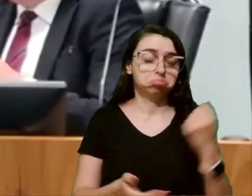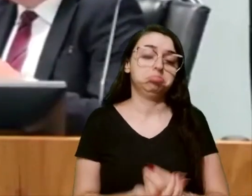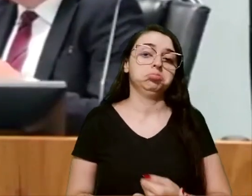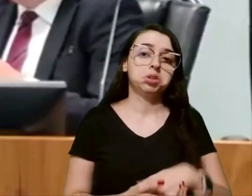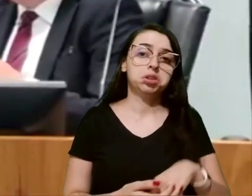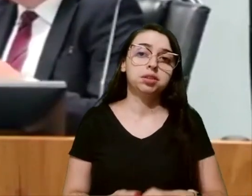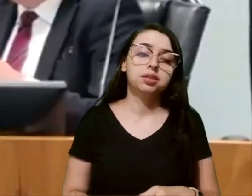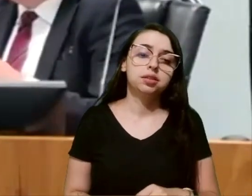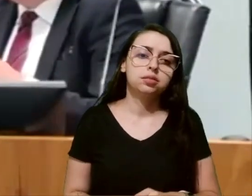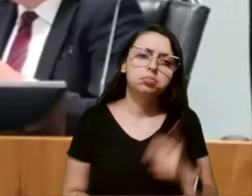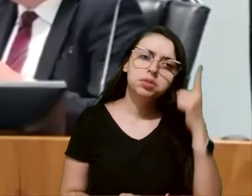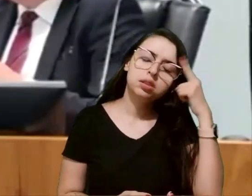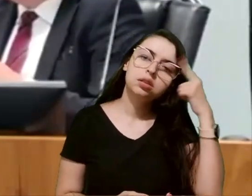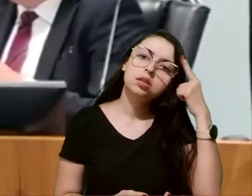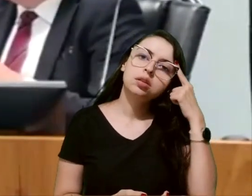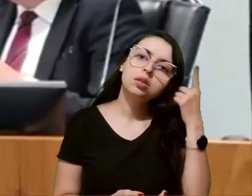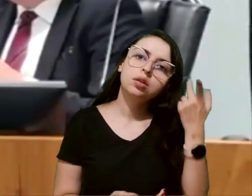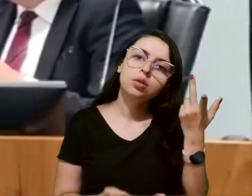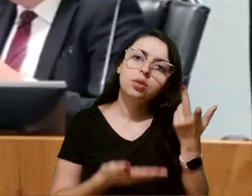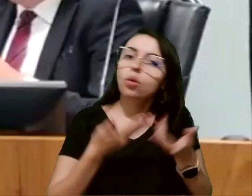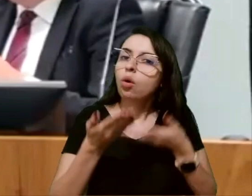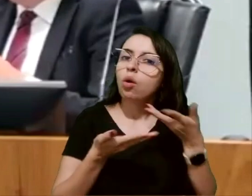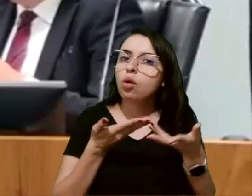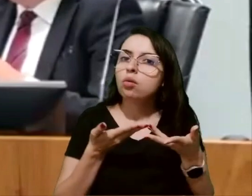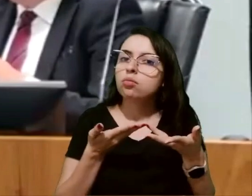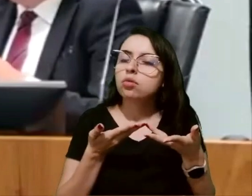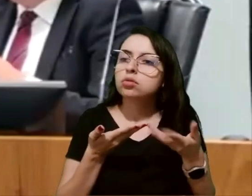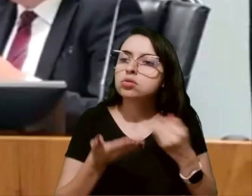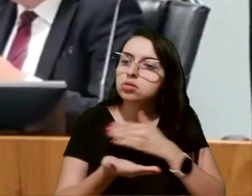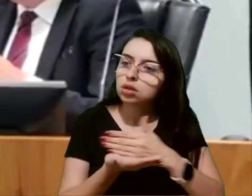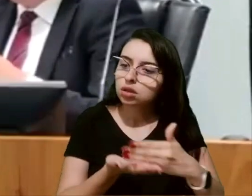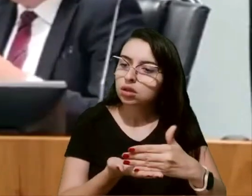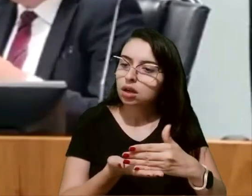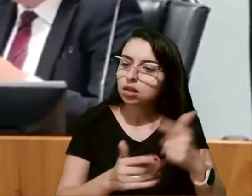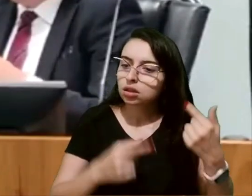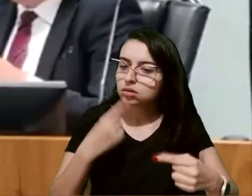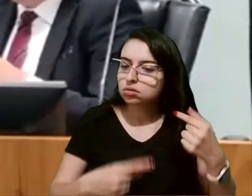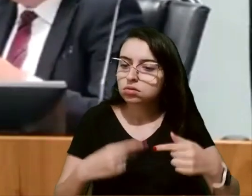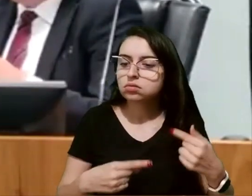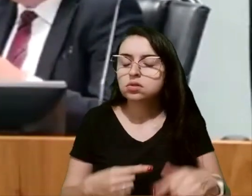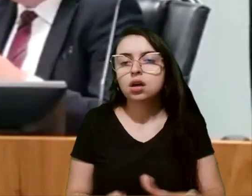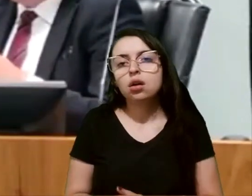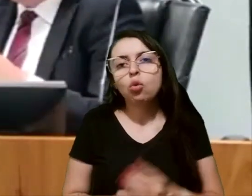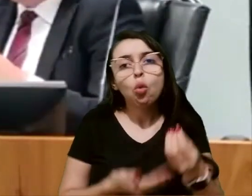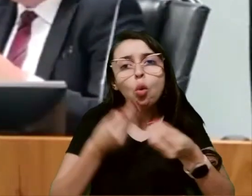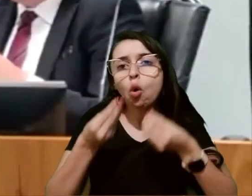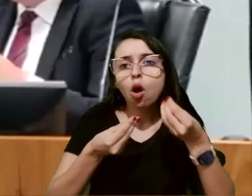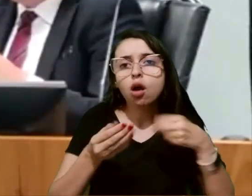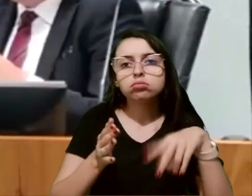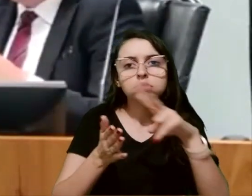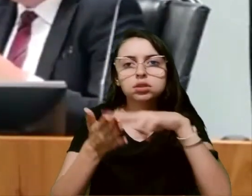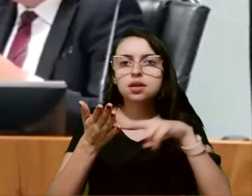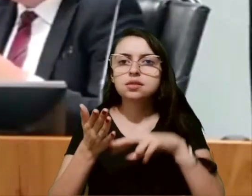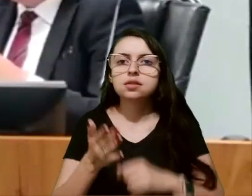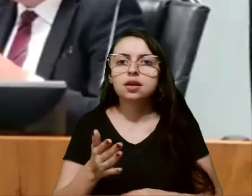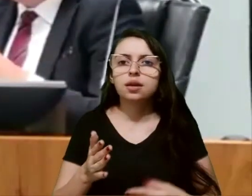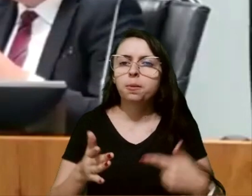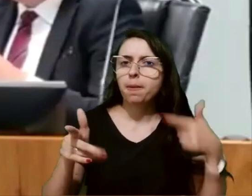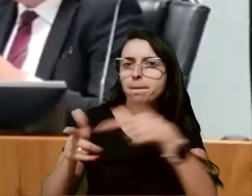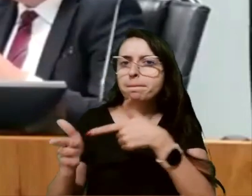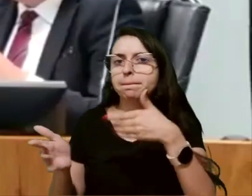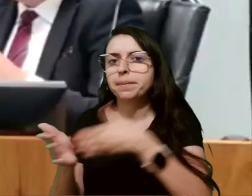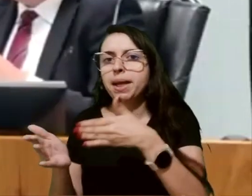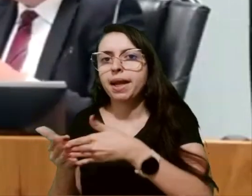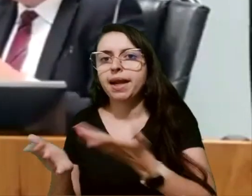eu ouvindo, e concordando com tudo, eu pensei, falei: se a gente tivesse que entrar nessa discussão, quer dizer, como é que eu desenharia